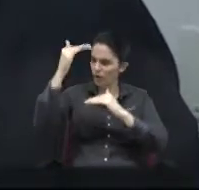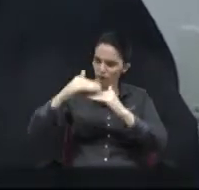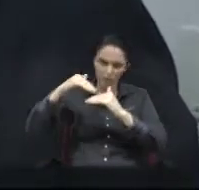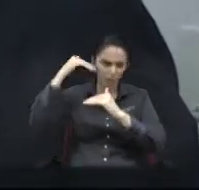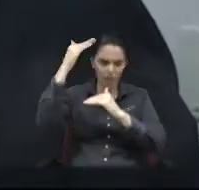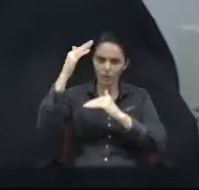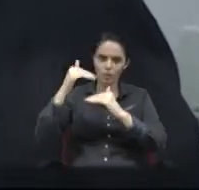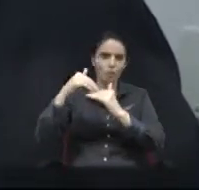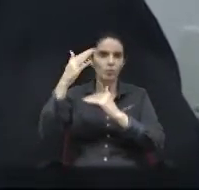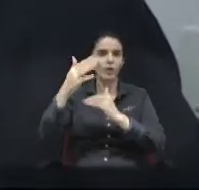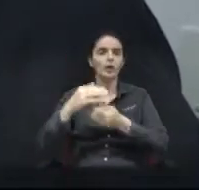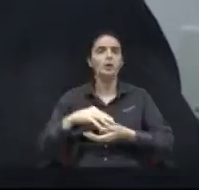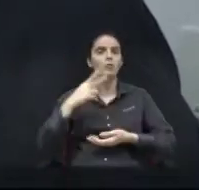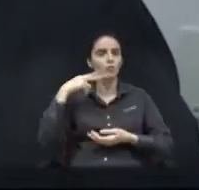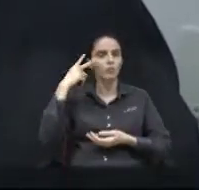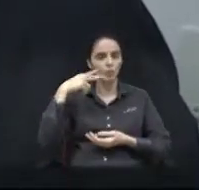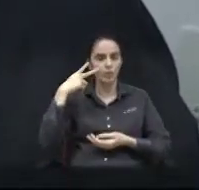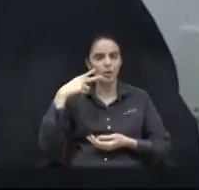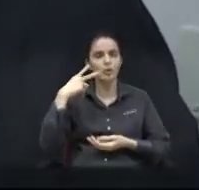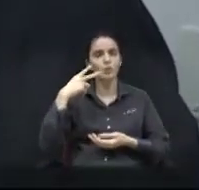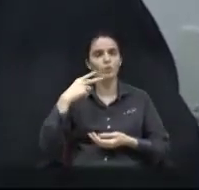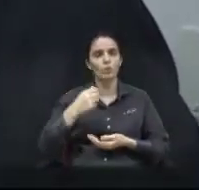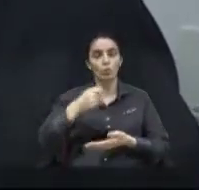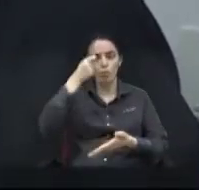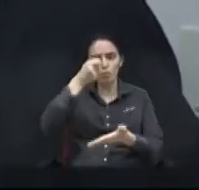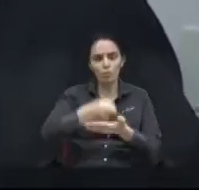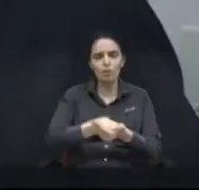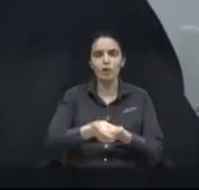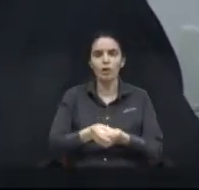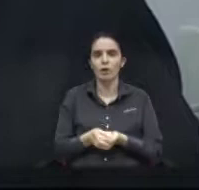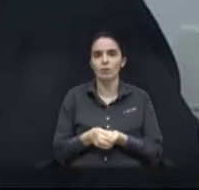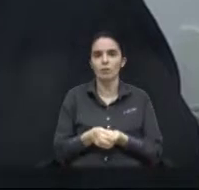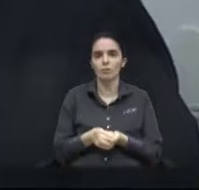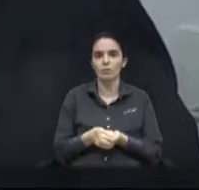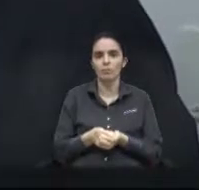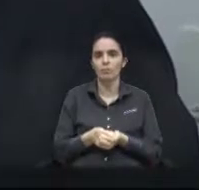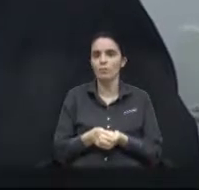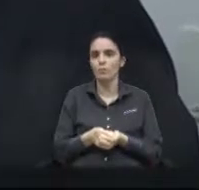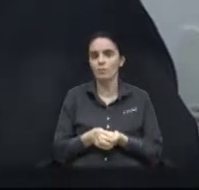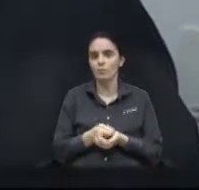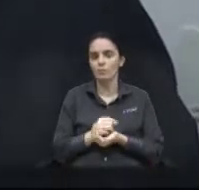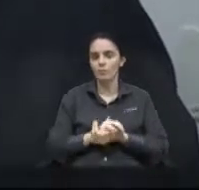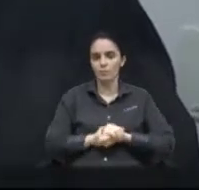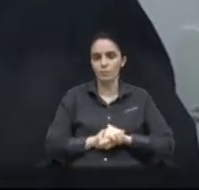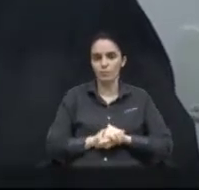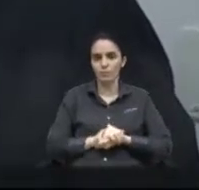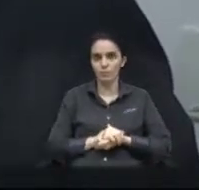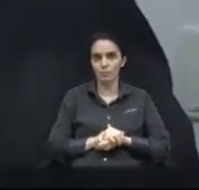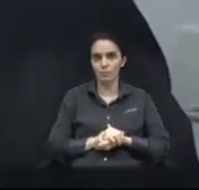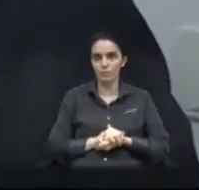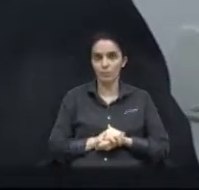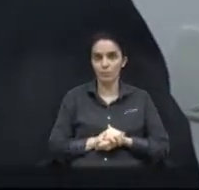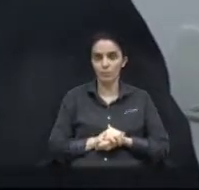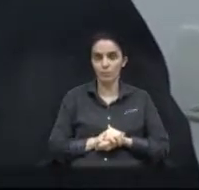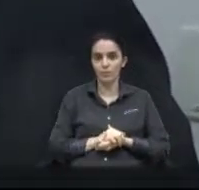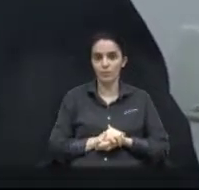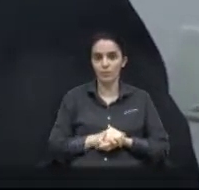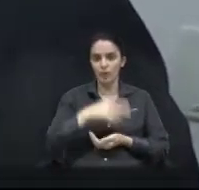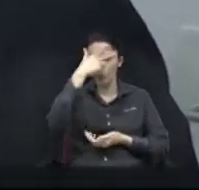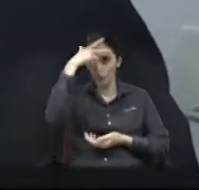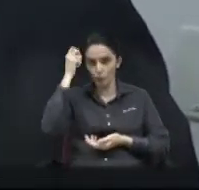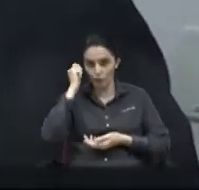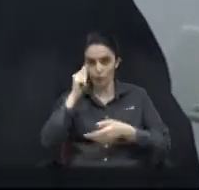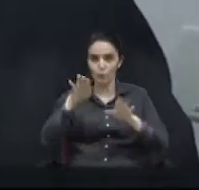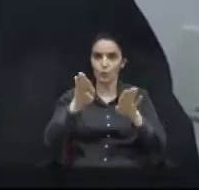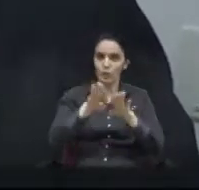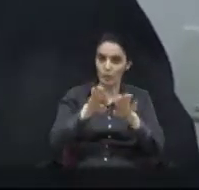comum vereadores temos obrigação de proporcionar a prefeitura e também através